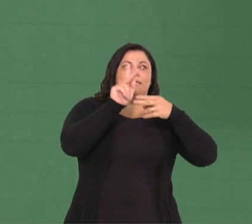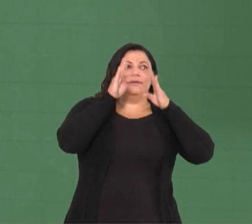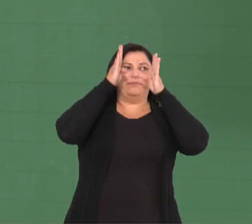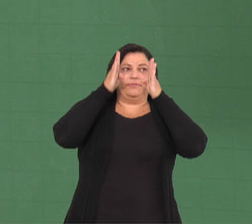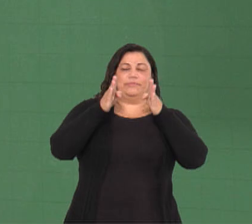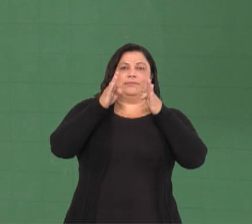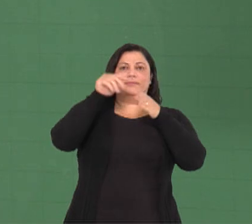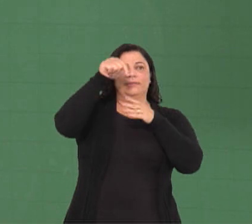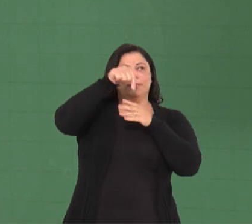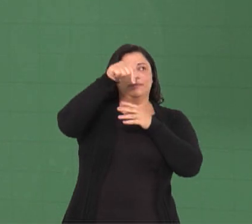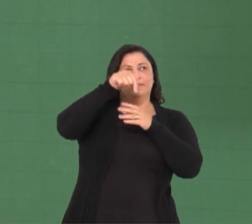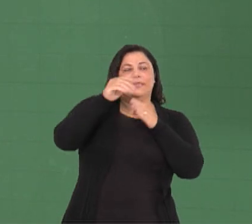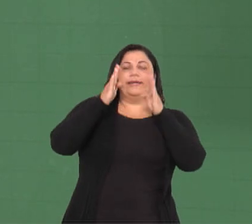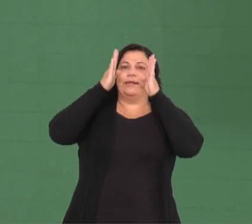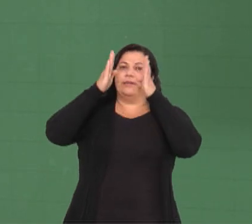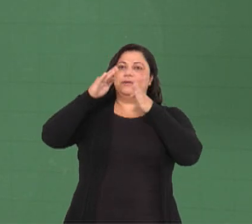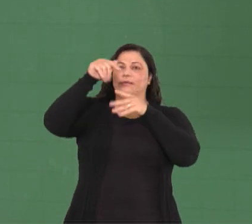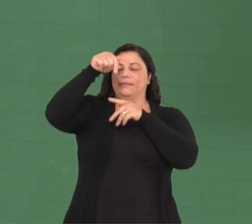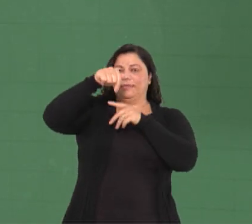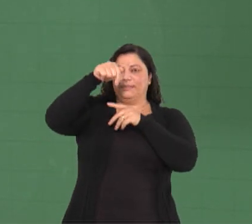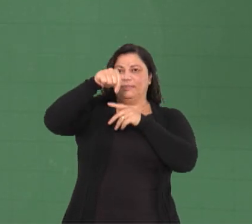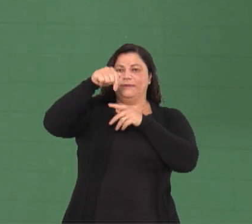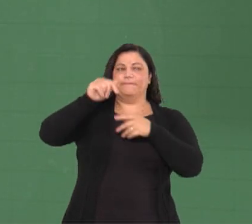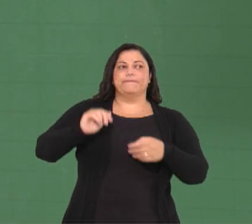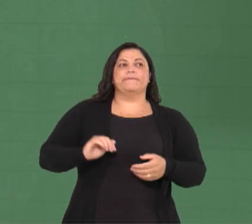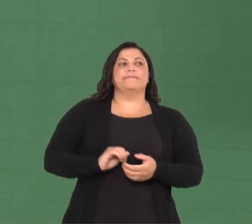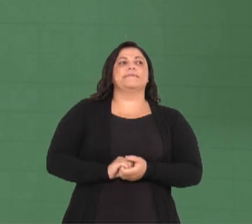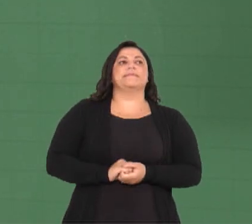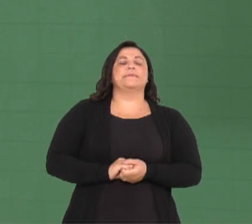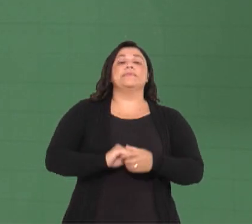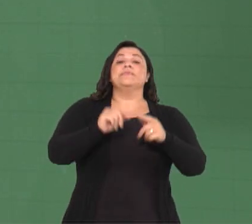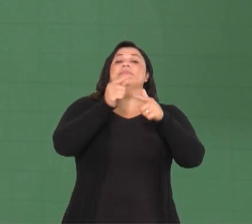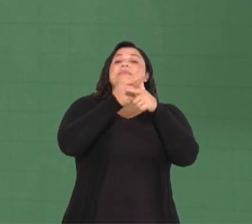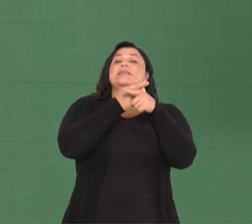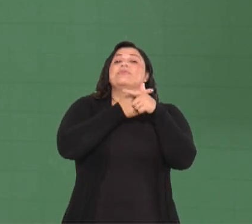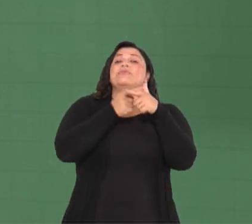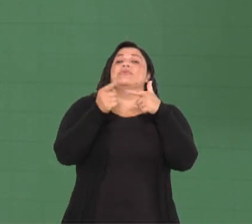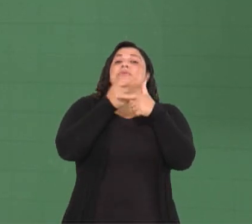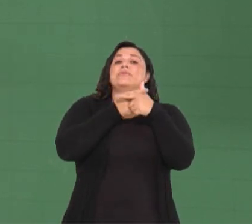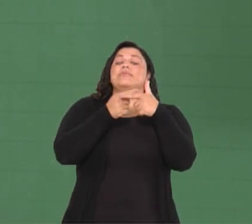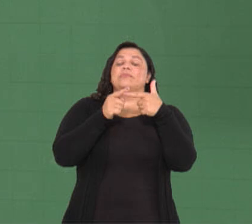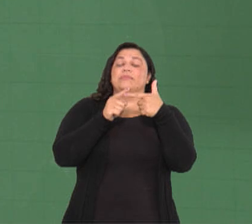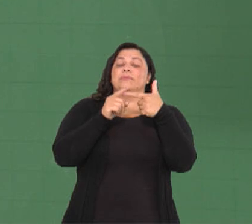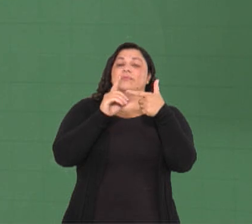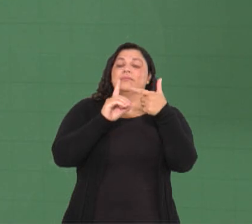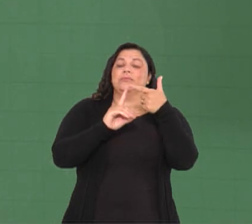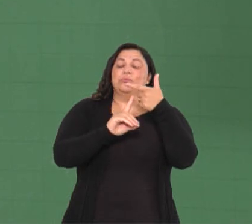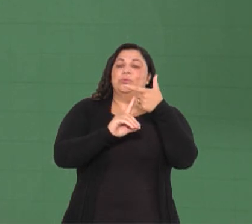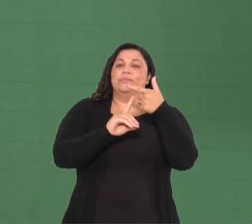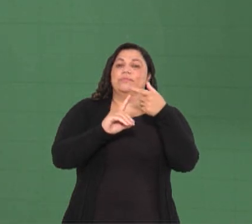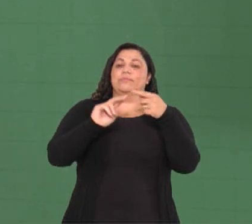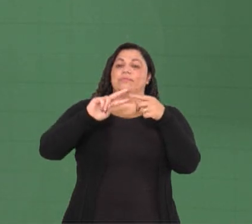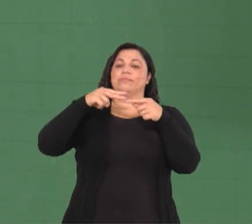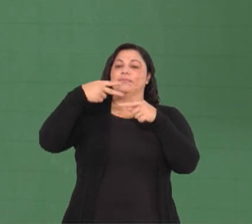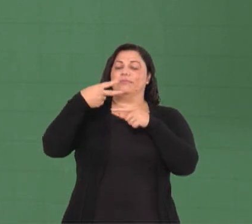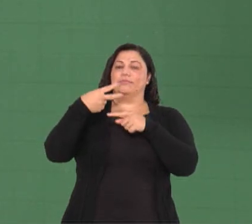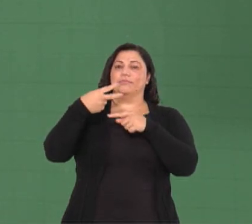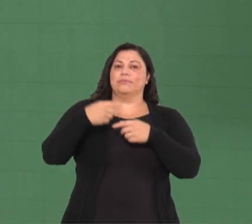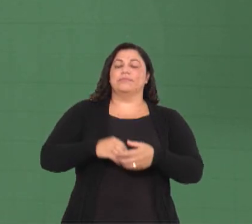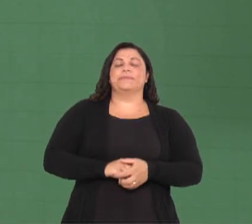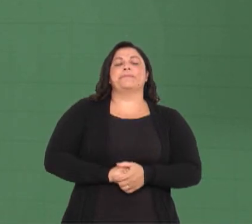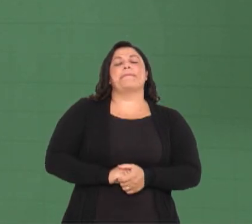vezes o módulo das duas cargas divididos pela distância entre as cargas elevado ao quadrado.